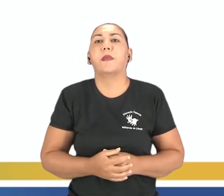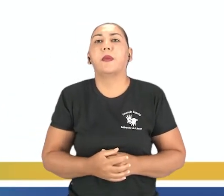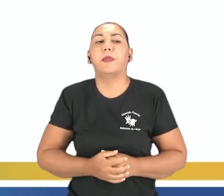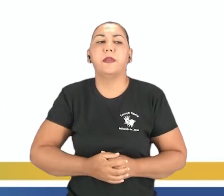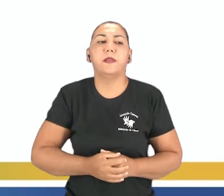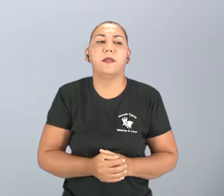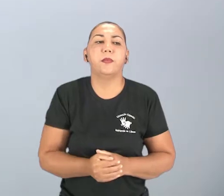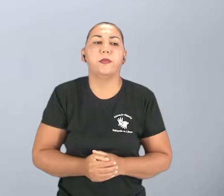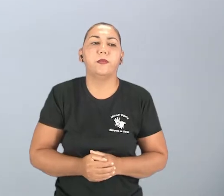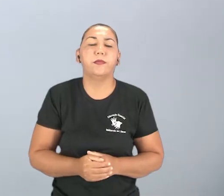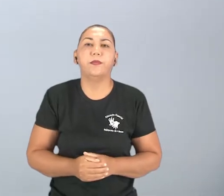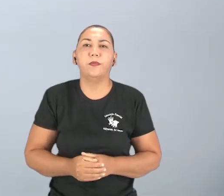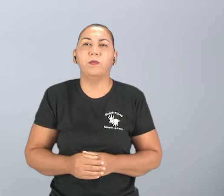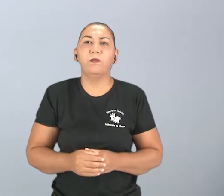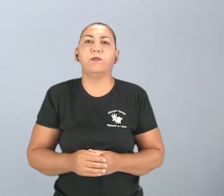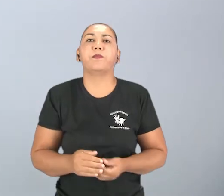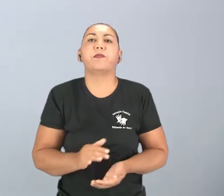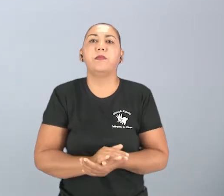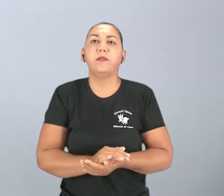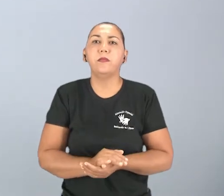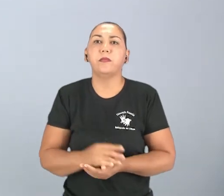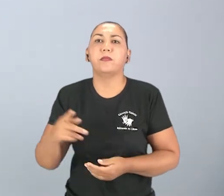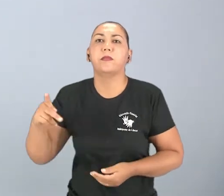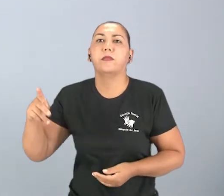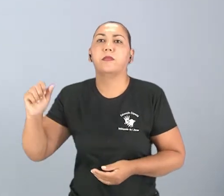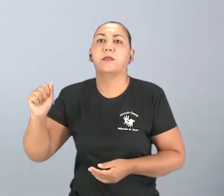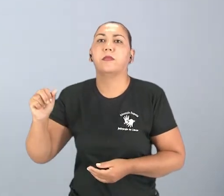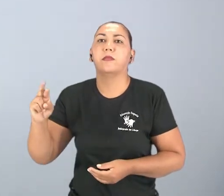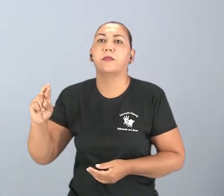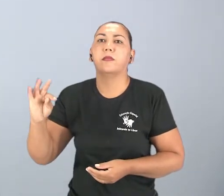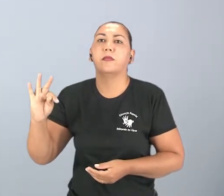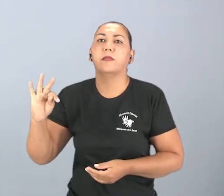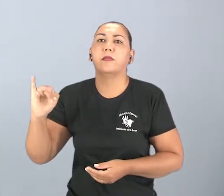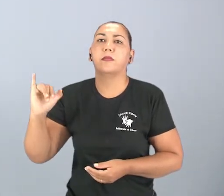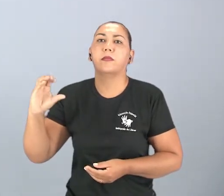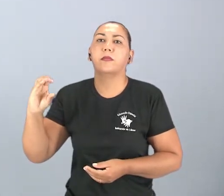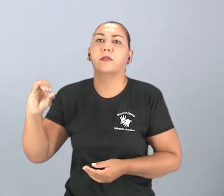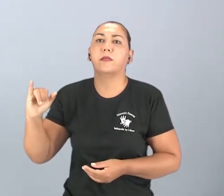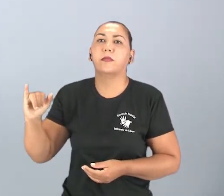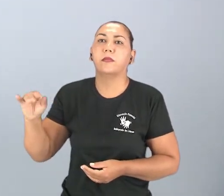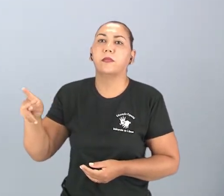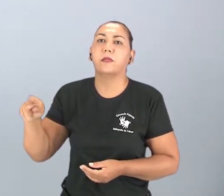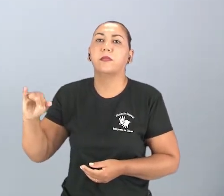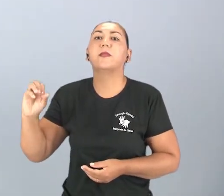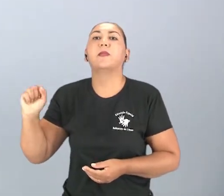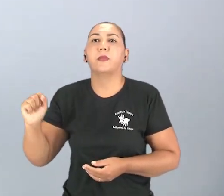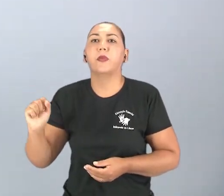regular, aquele que já é esperado pela língua portuguesa, ele termina em ado ou ido. Então,